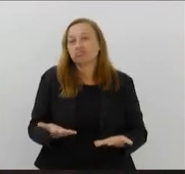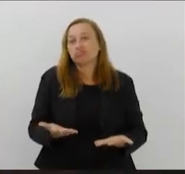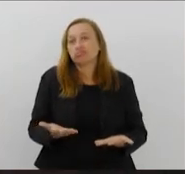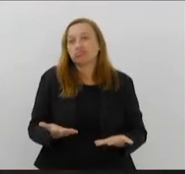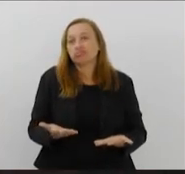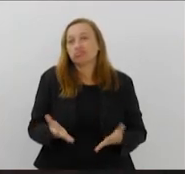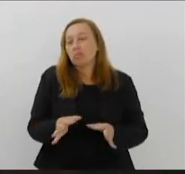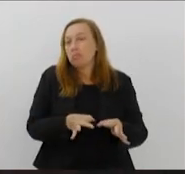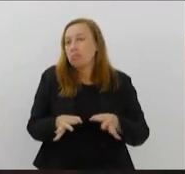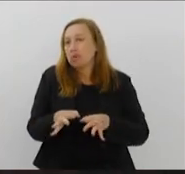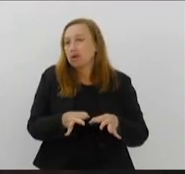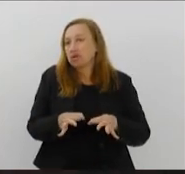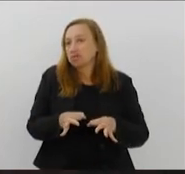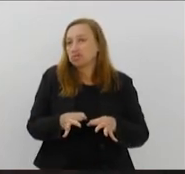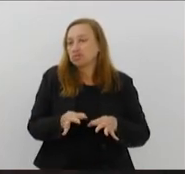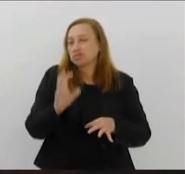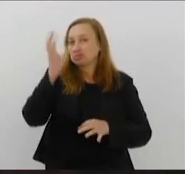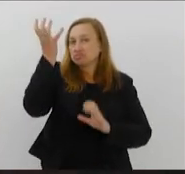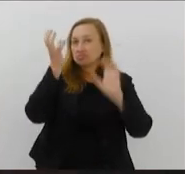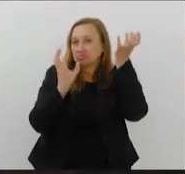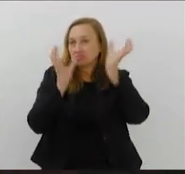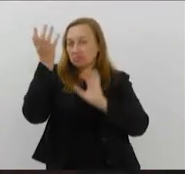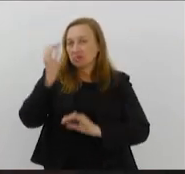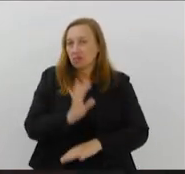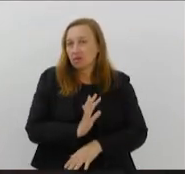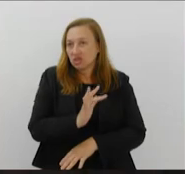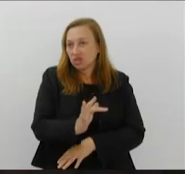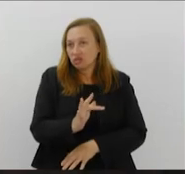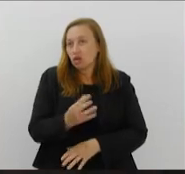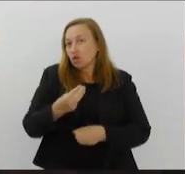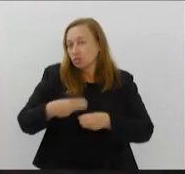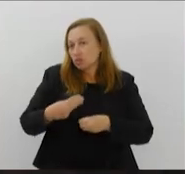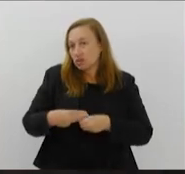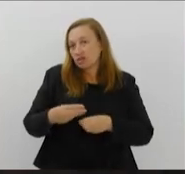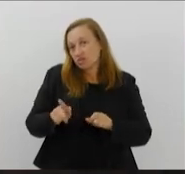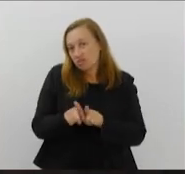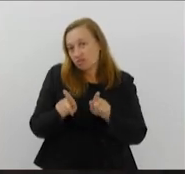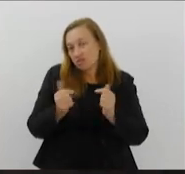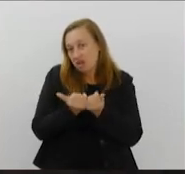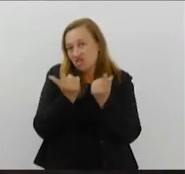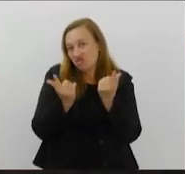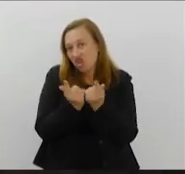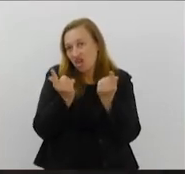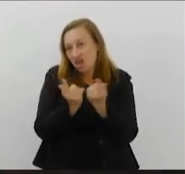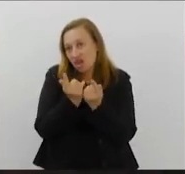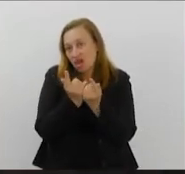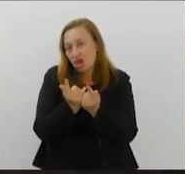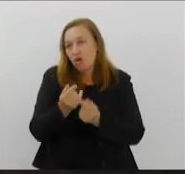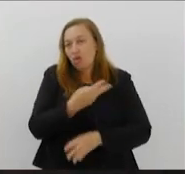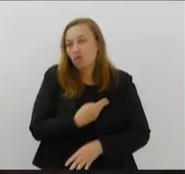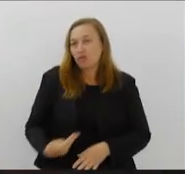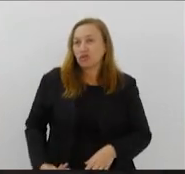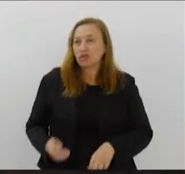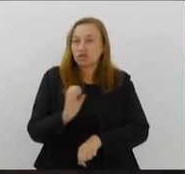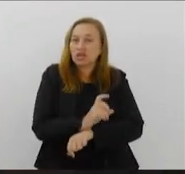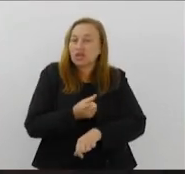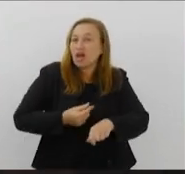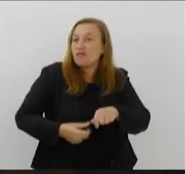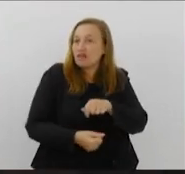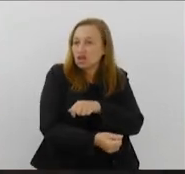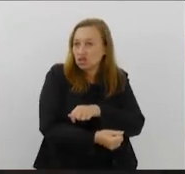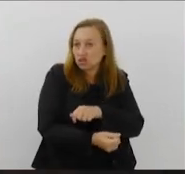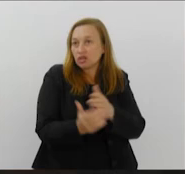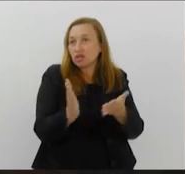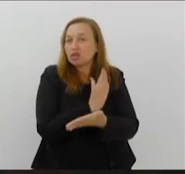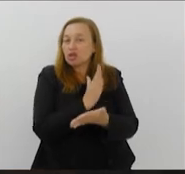um plano climático para a Baixada Fluminense. No município de Magé, por exemplo, o governo do estado tem investido muito em